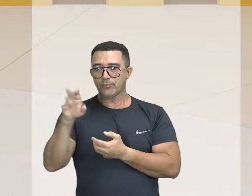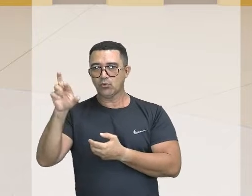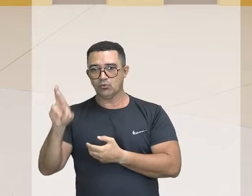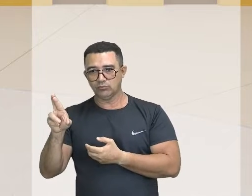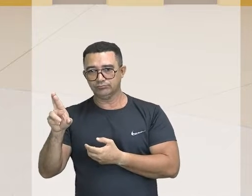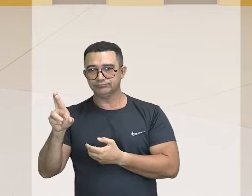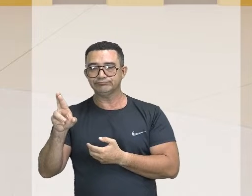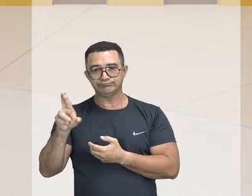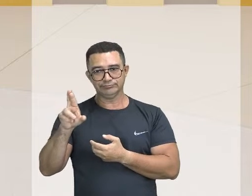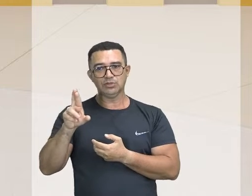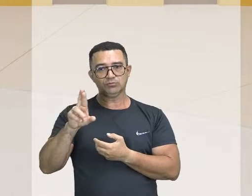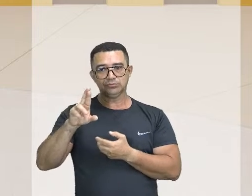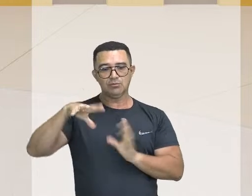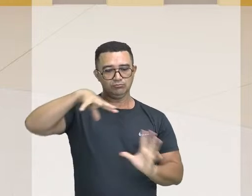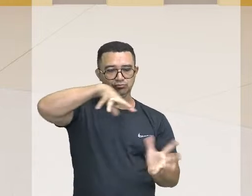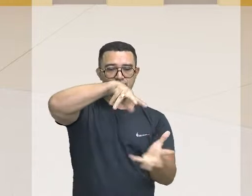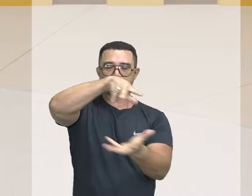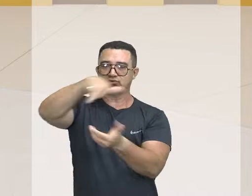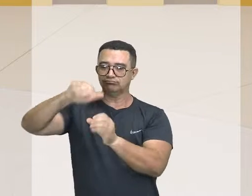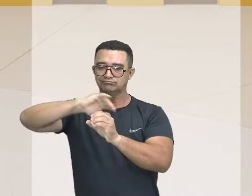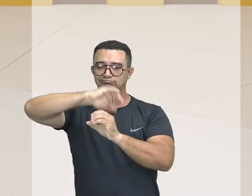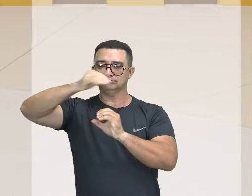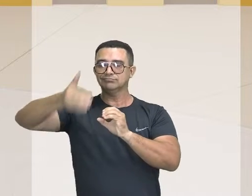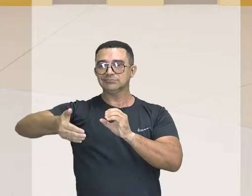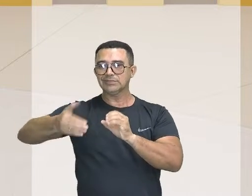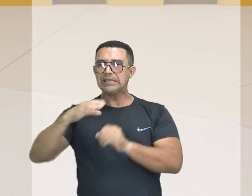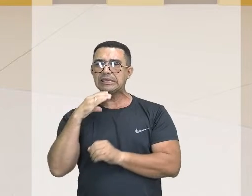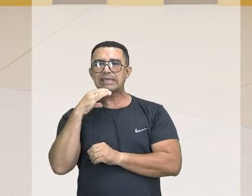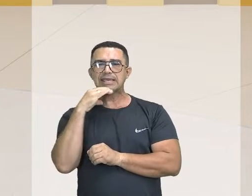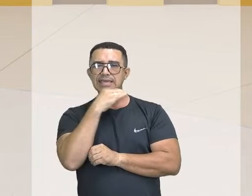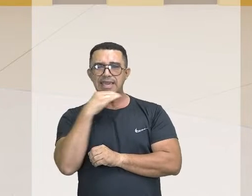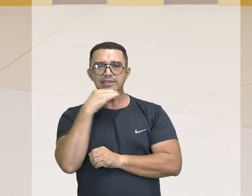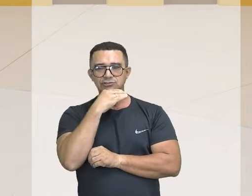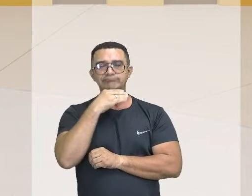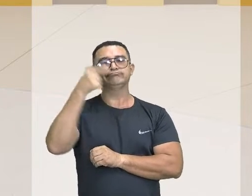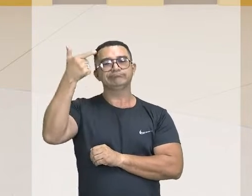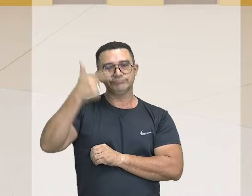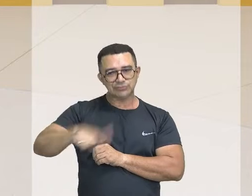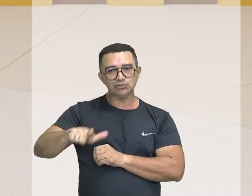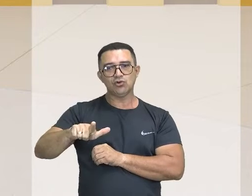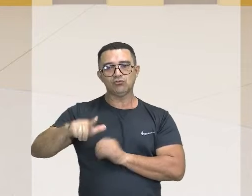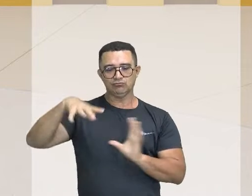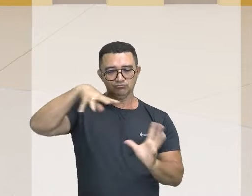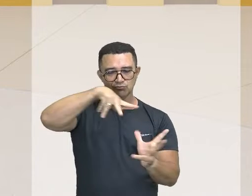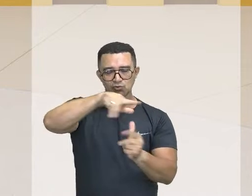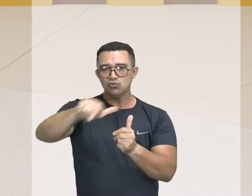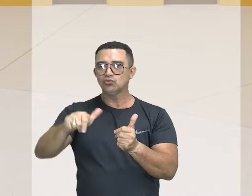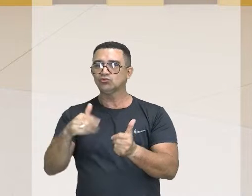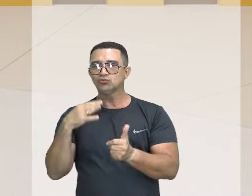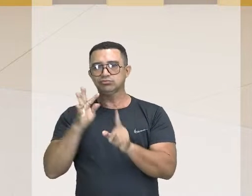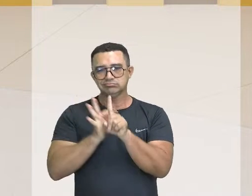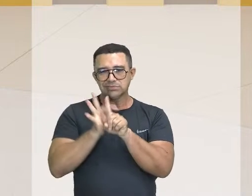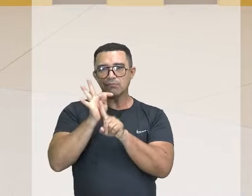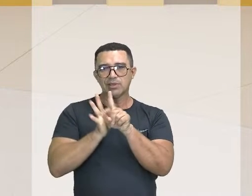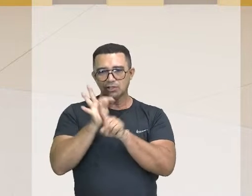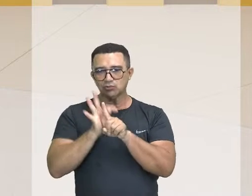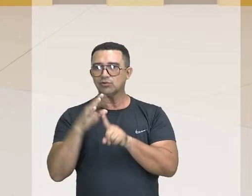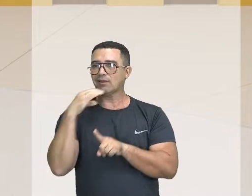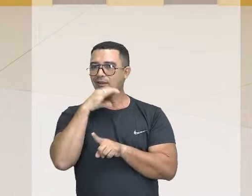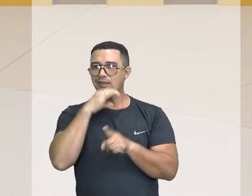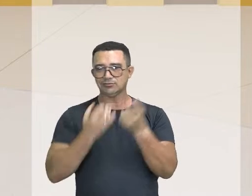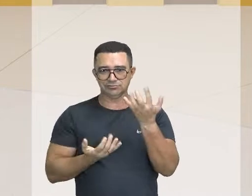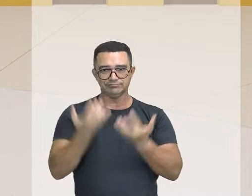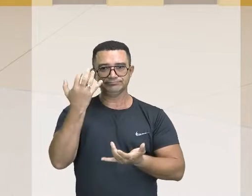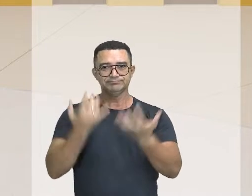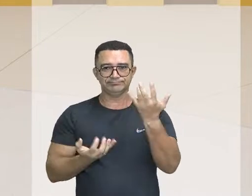consequência o aquecimento da atmosfera. Quando a atmosfera se aquece, nós temos de novo aquecimento global, e esse ciclo ele fica sempre